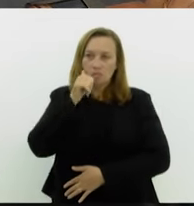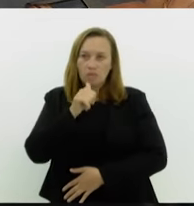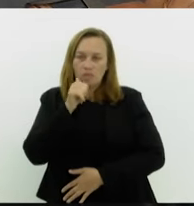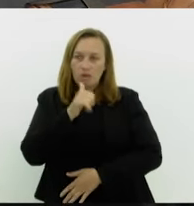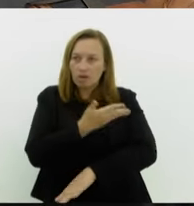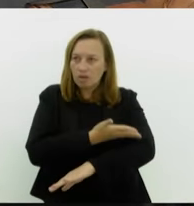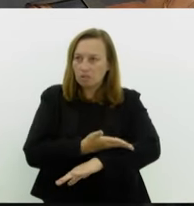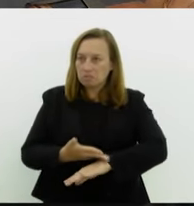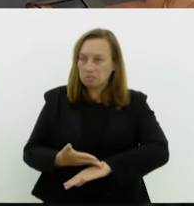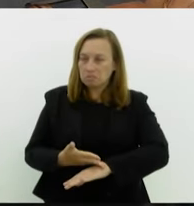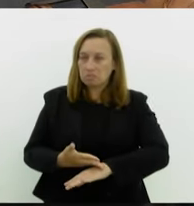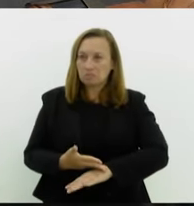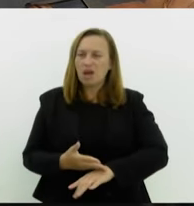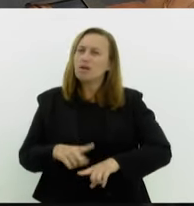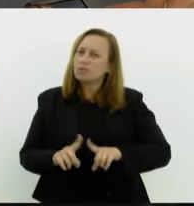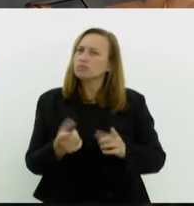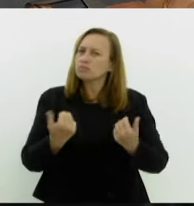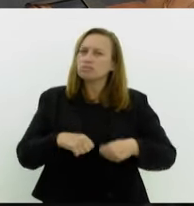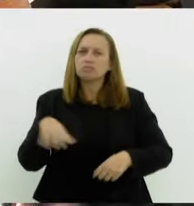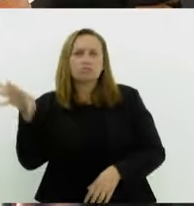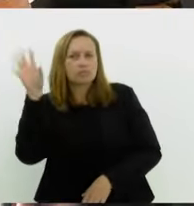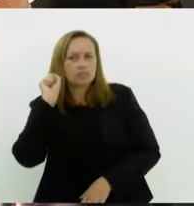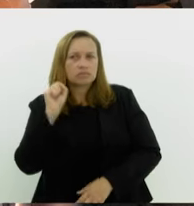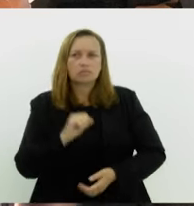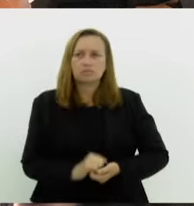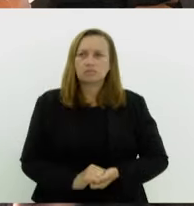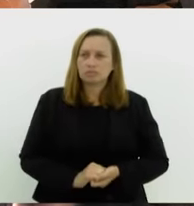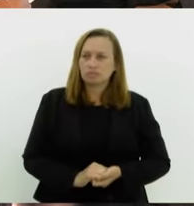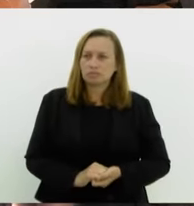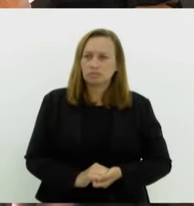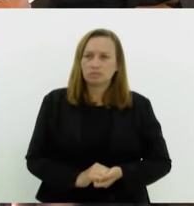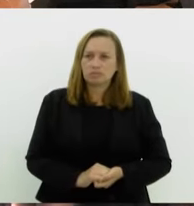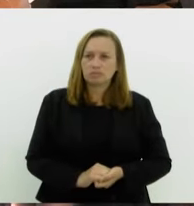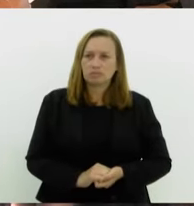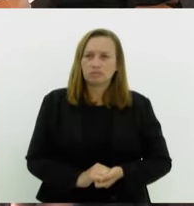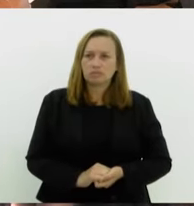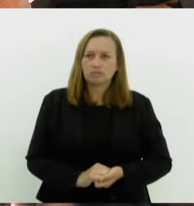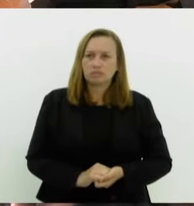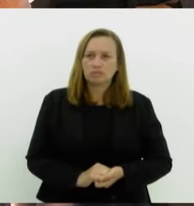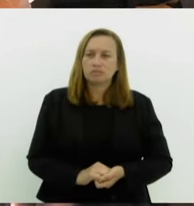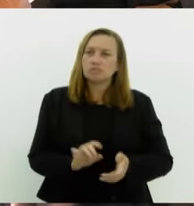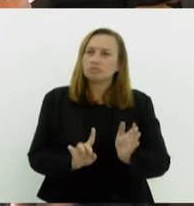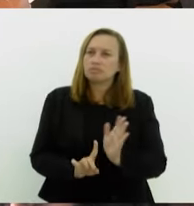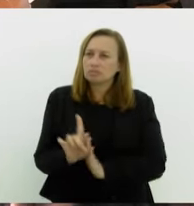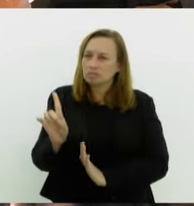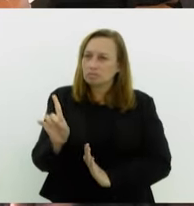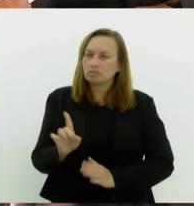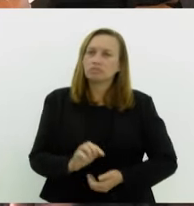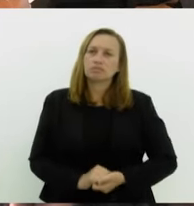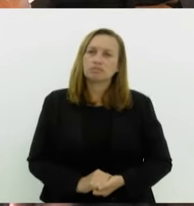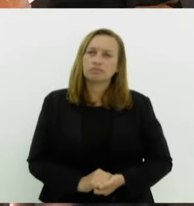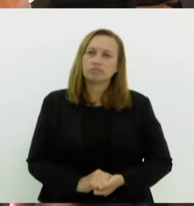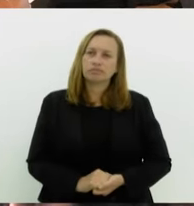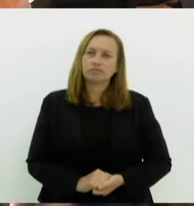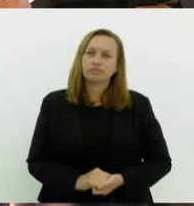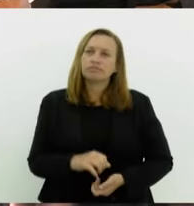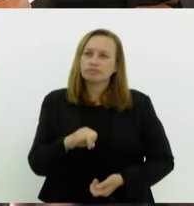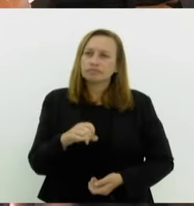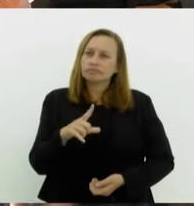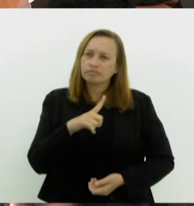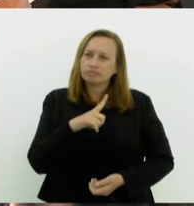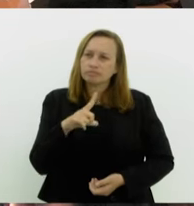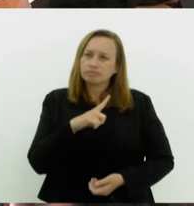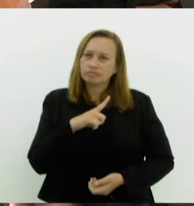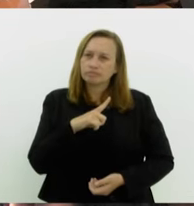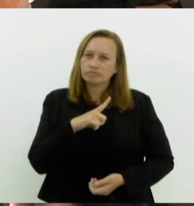uma determinada classe social mas eu preciso ouvir e eu fiz a seguinte pergunta se você